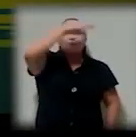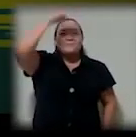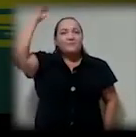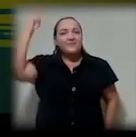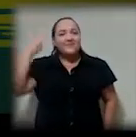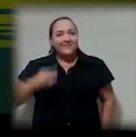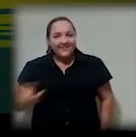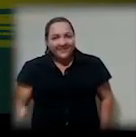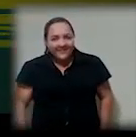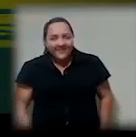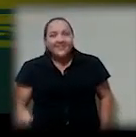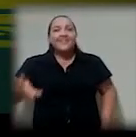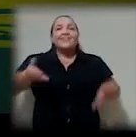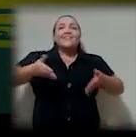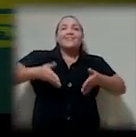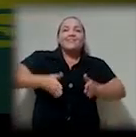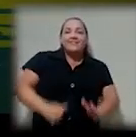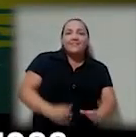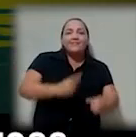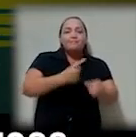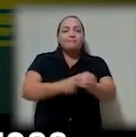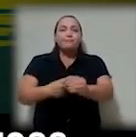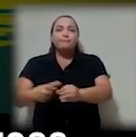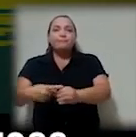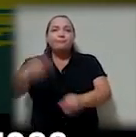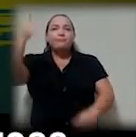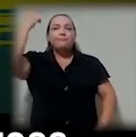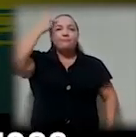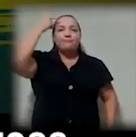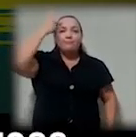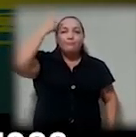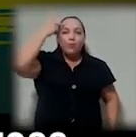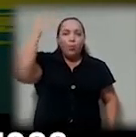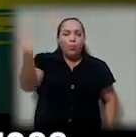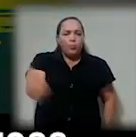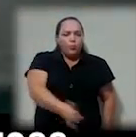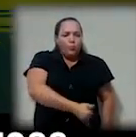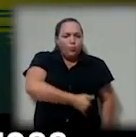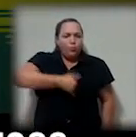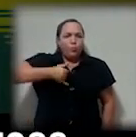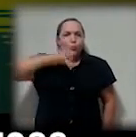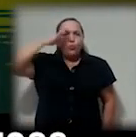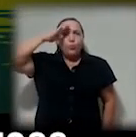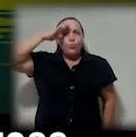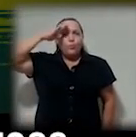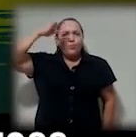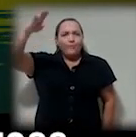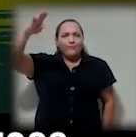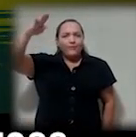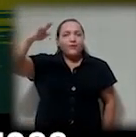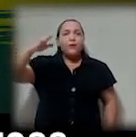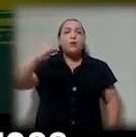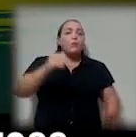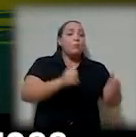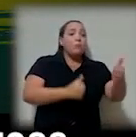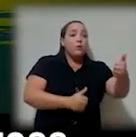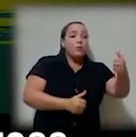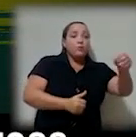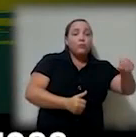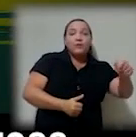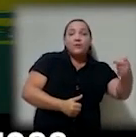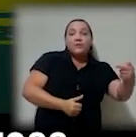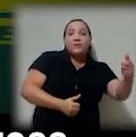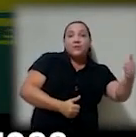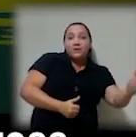Bolsonaro. Nascido no interior de São Paulo, serviu com muito orgulho o Exército Brasileiro de 1971